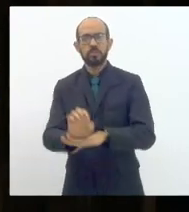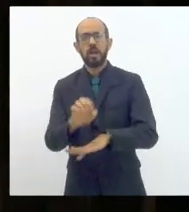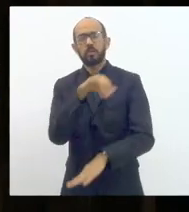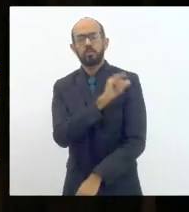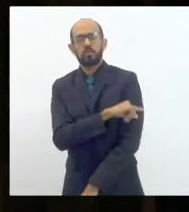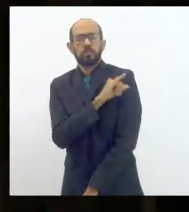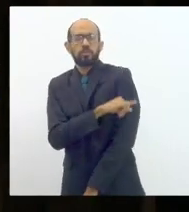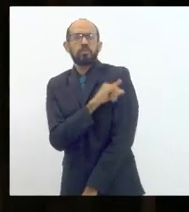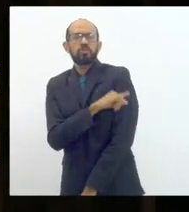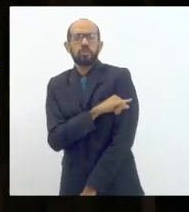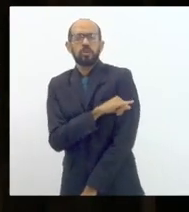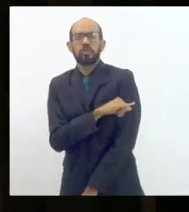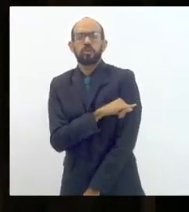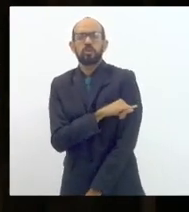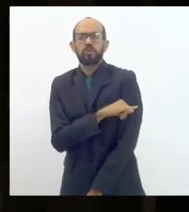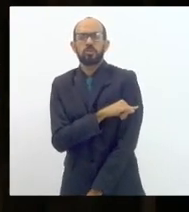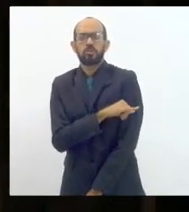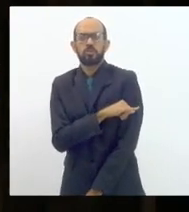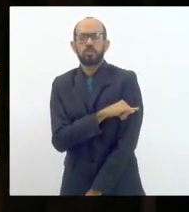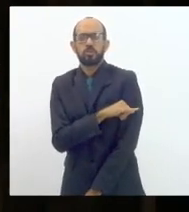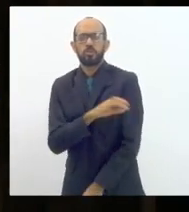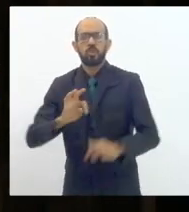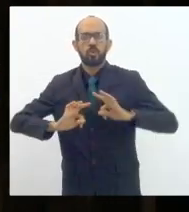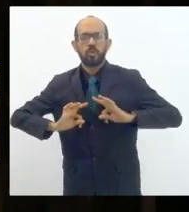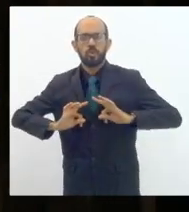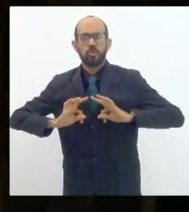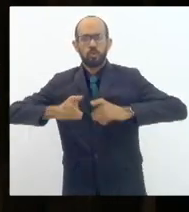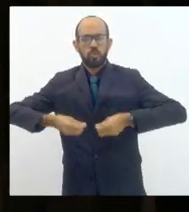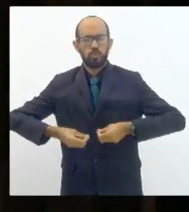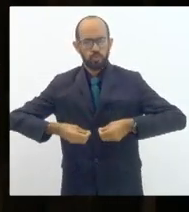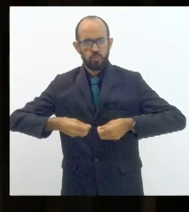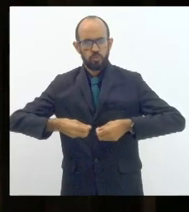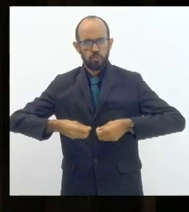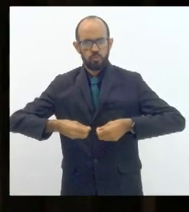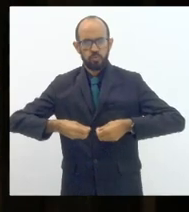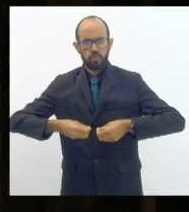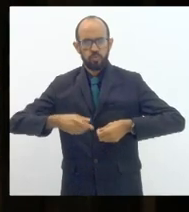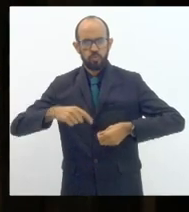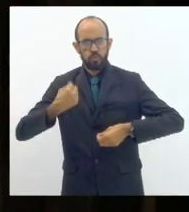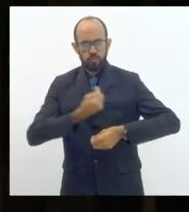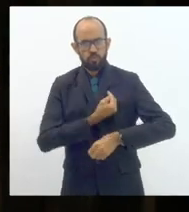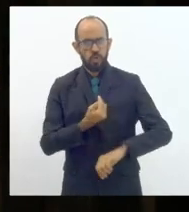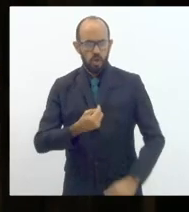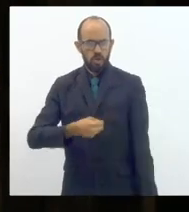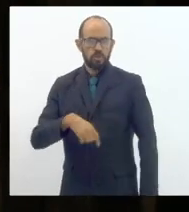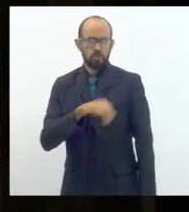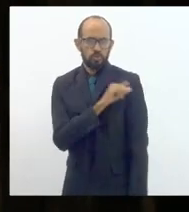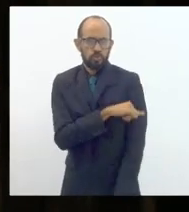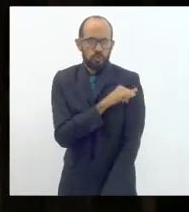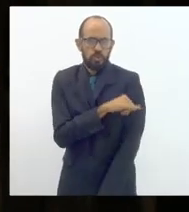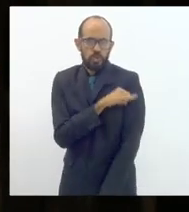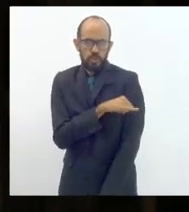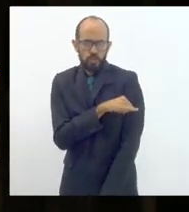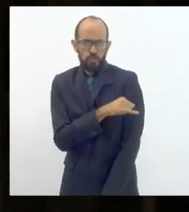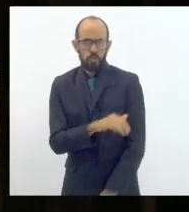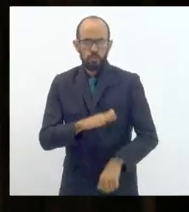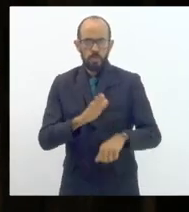a região fluminense. Todos os fluminenses do estado, os mais de 16 milhões